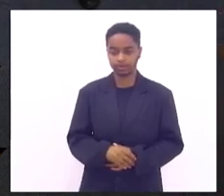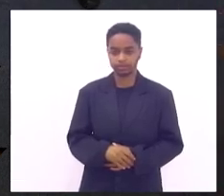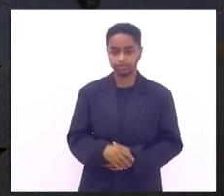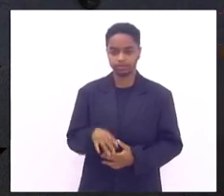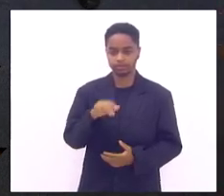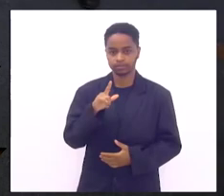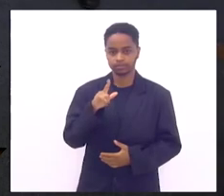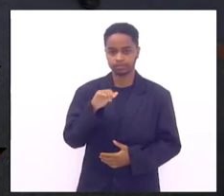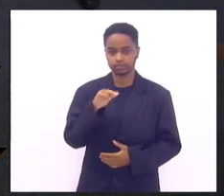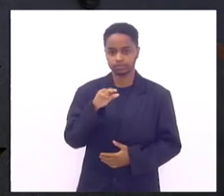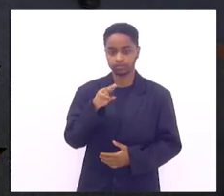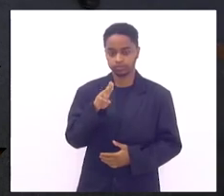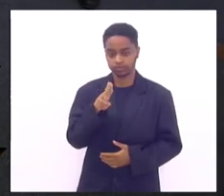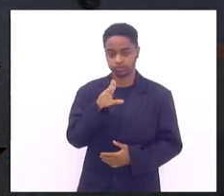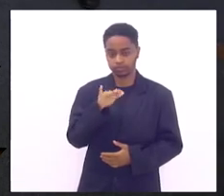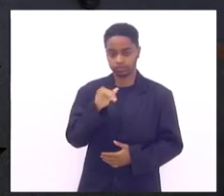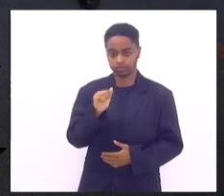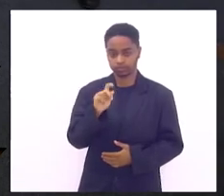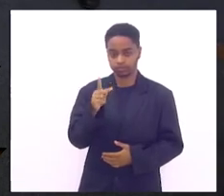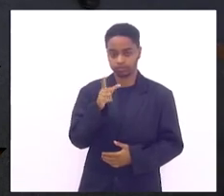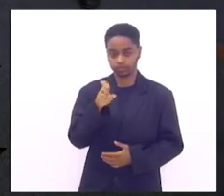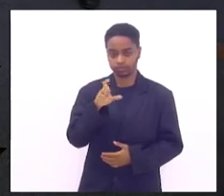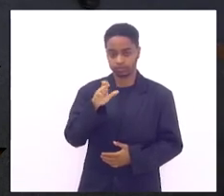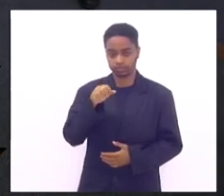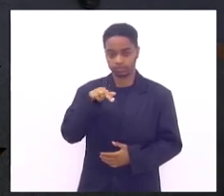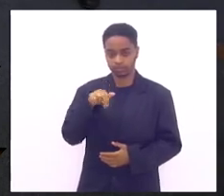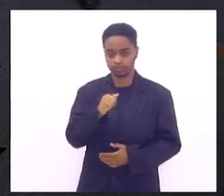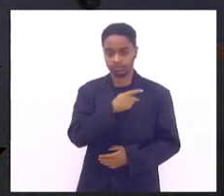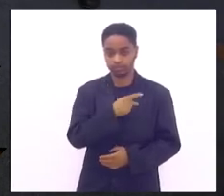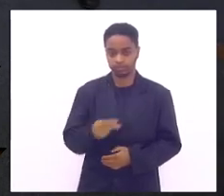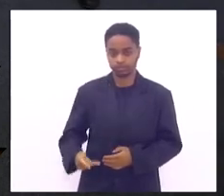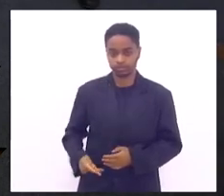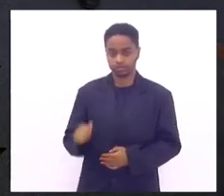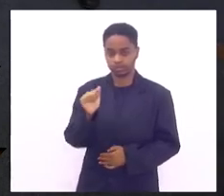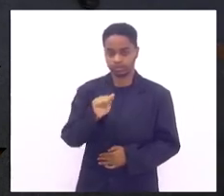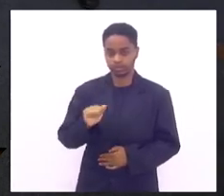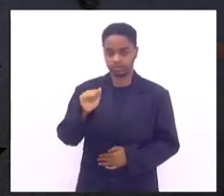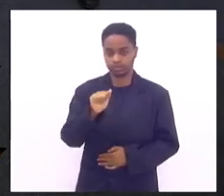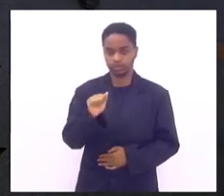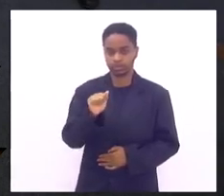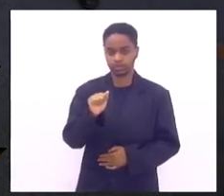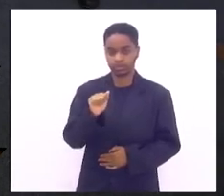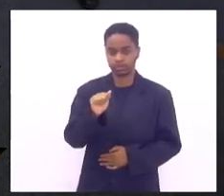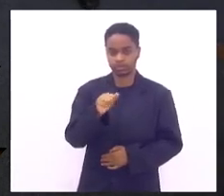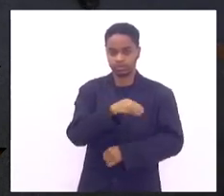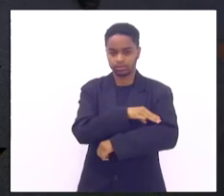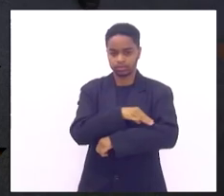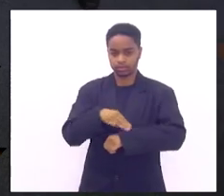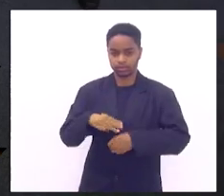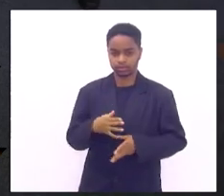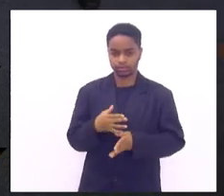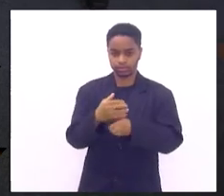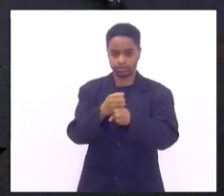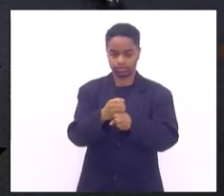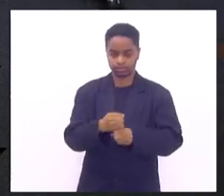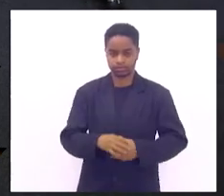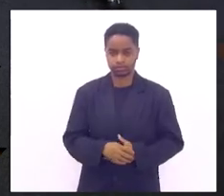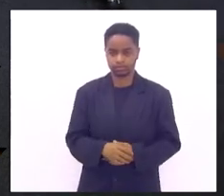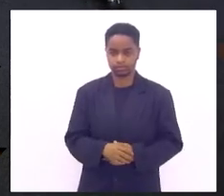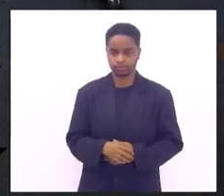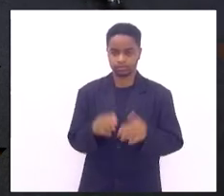Lúcia Helena Melo Messias, presidente da Associação Macaense de Contabilistas.